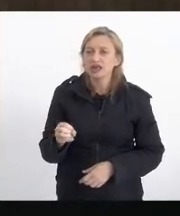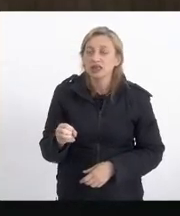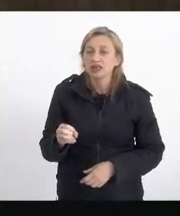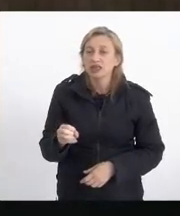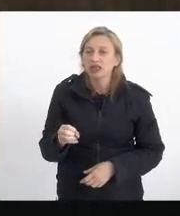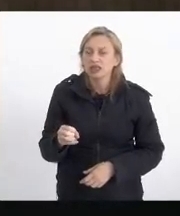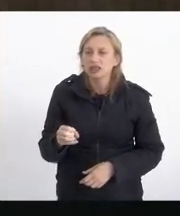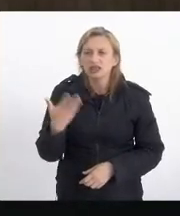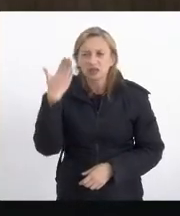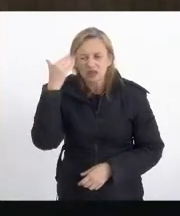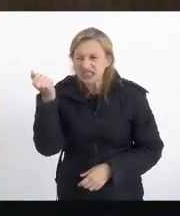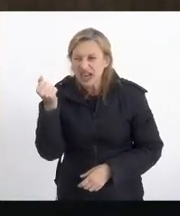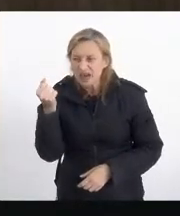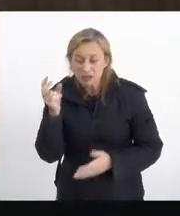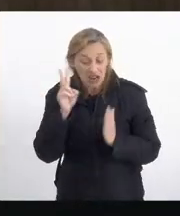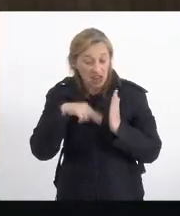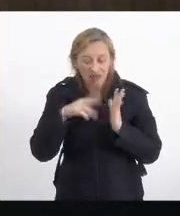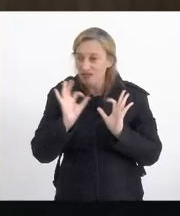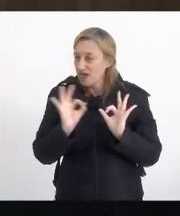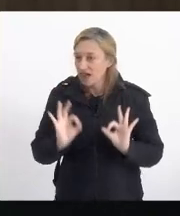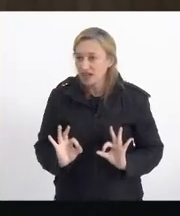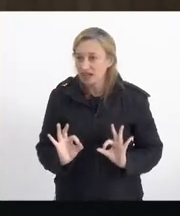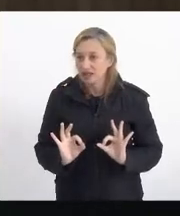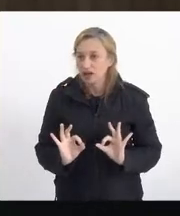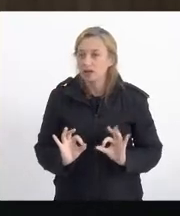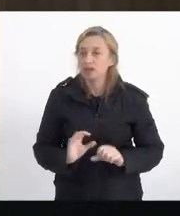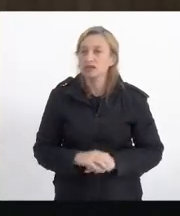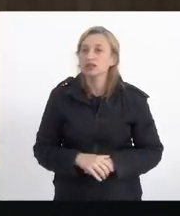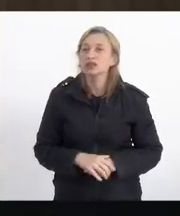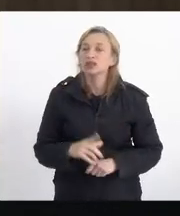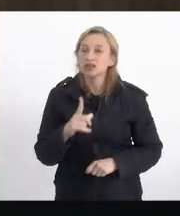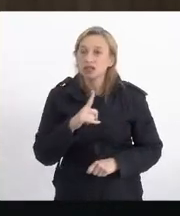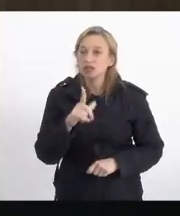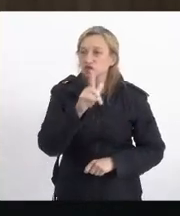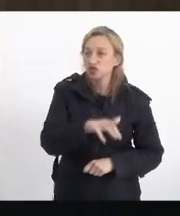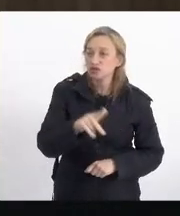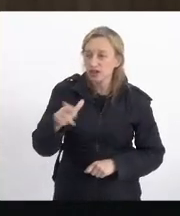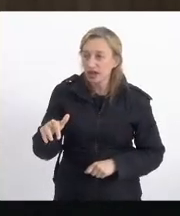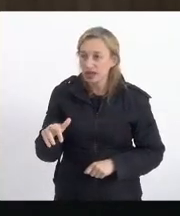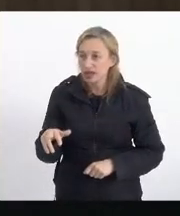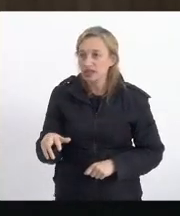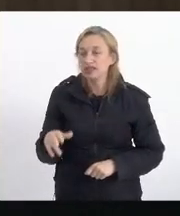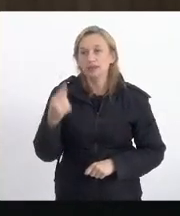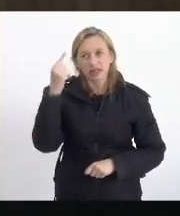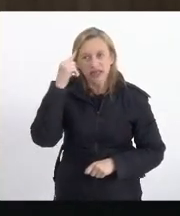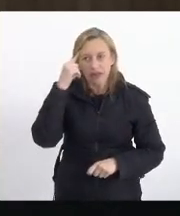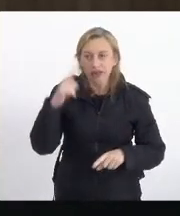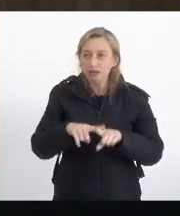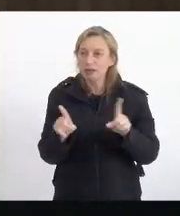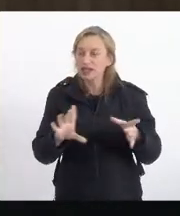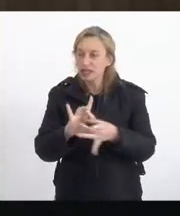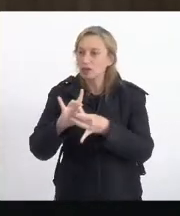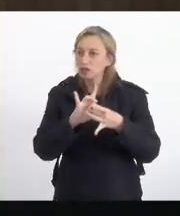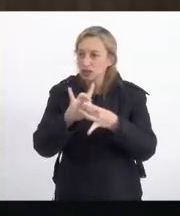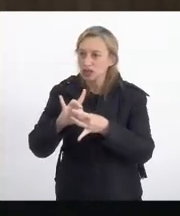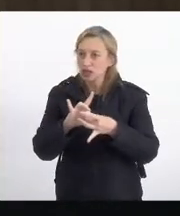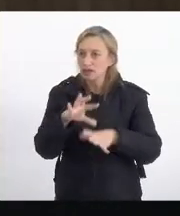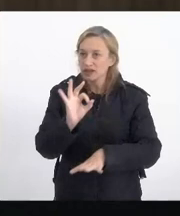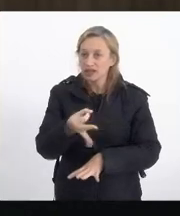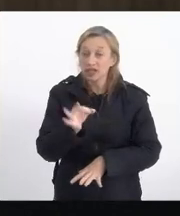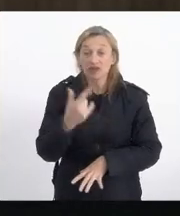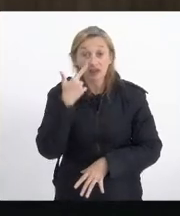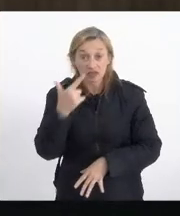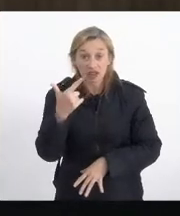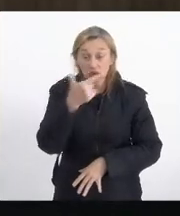antecedeu o colega, temos divergências em ponto de vista, mas a nossa união é unânime. Isso será aprovado em